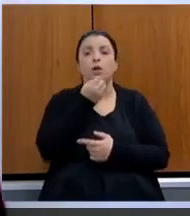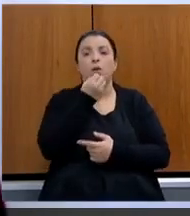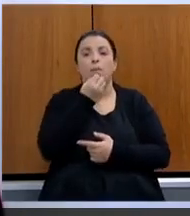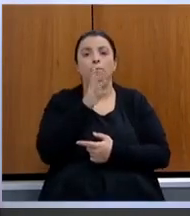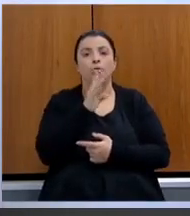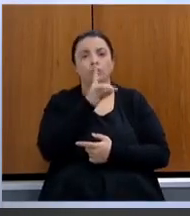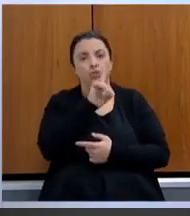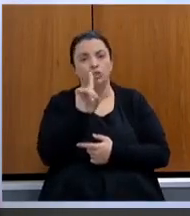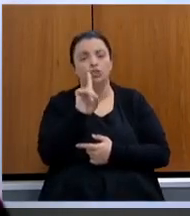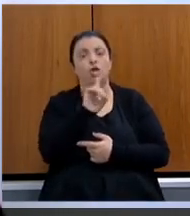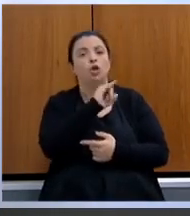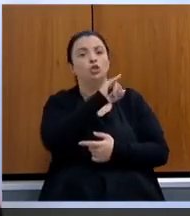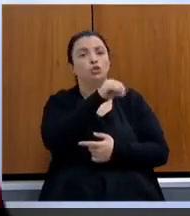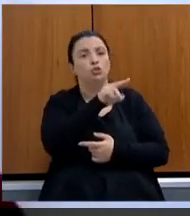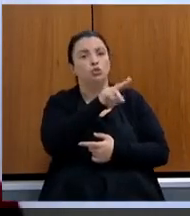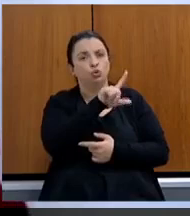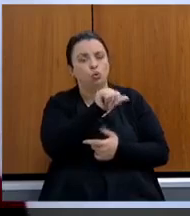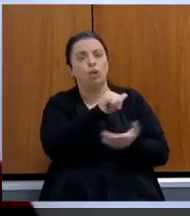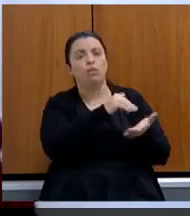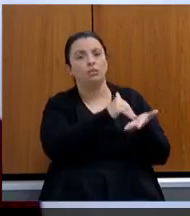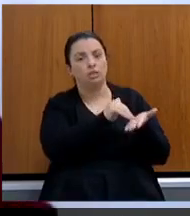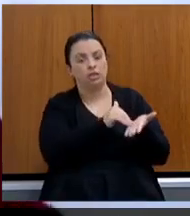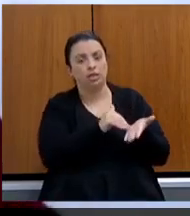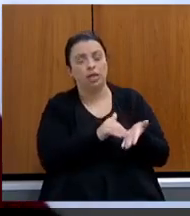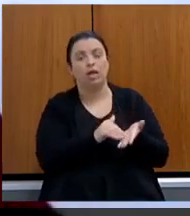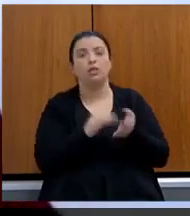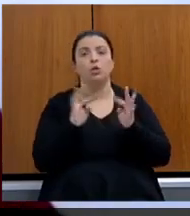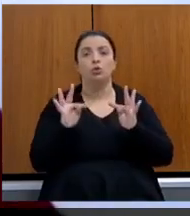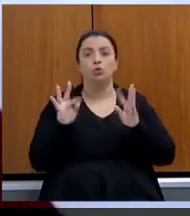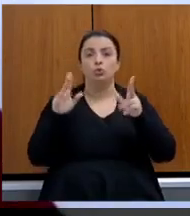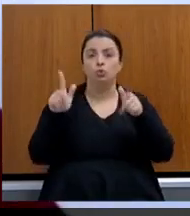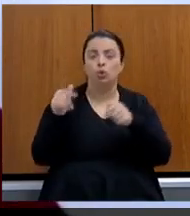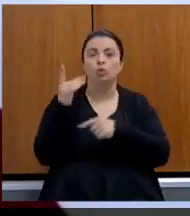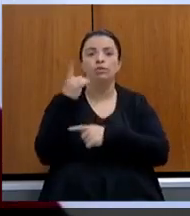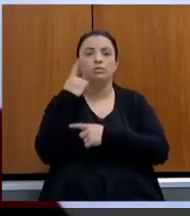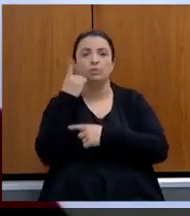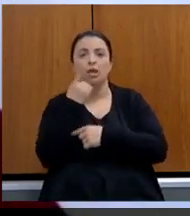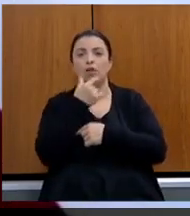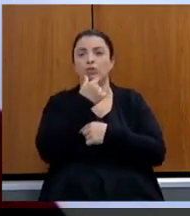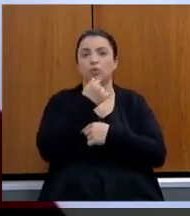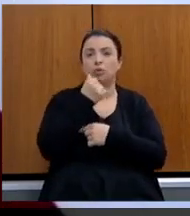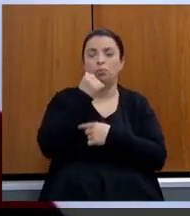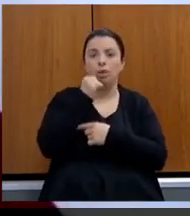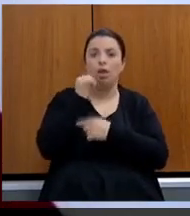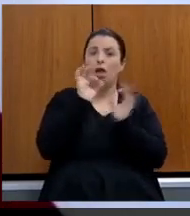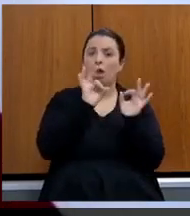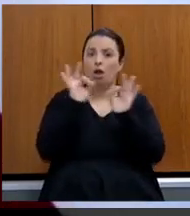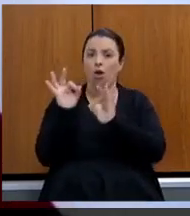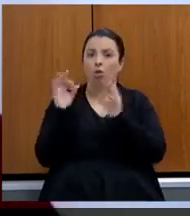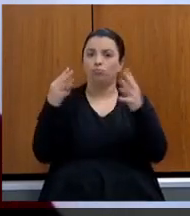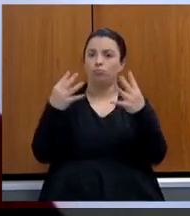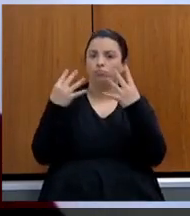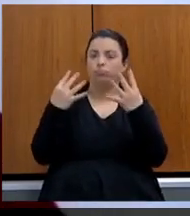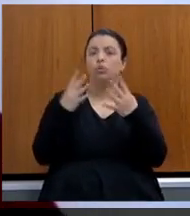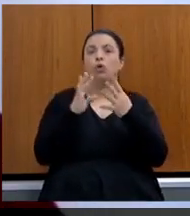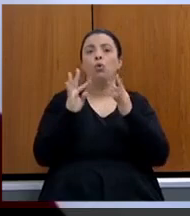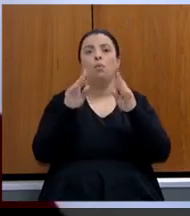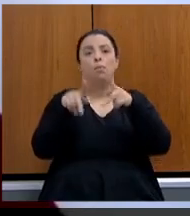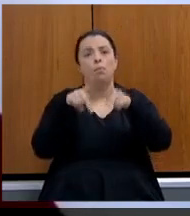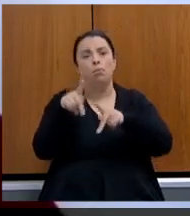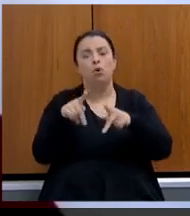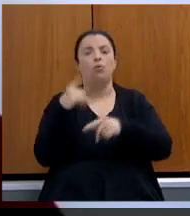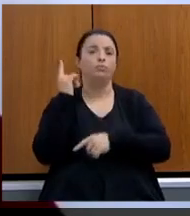dia secretário Júlio Santana todos deputados senhoras deputadas nos acompanham todo o cozinheiro